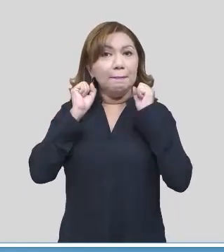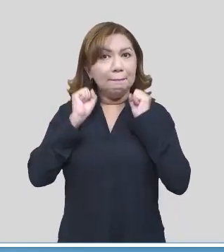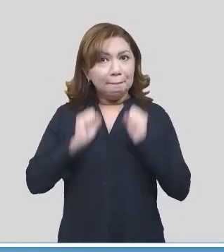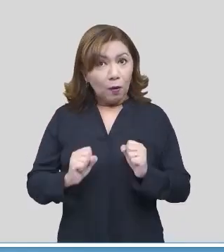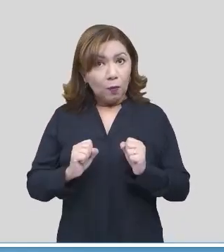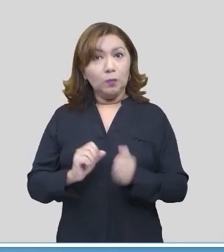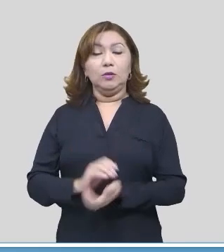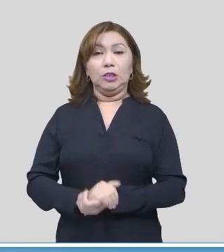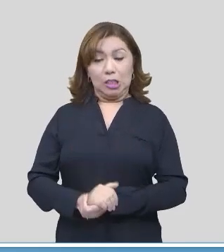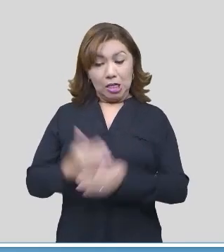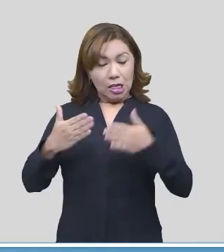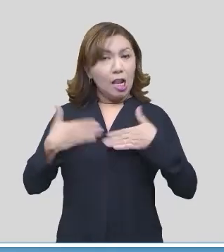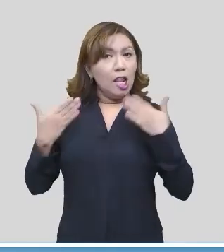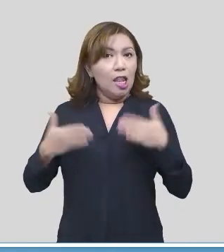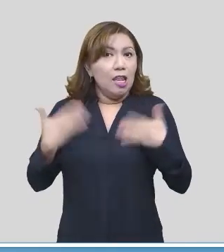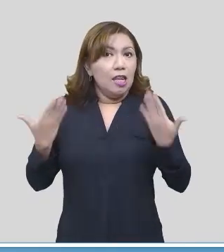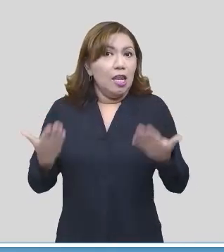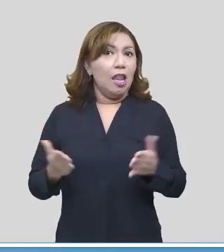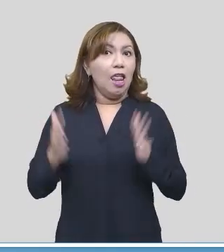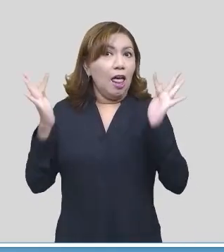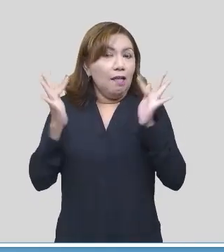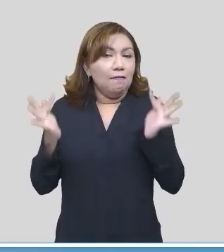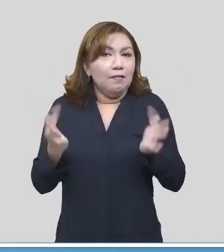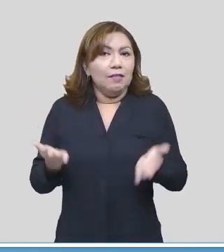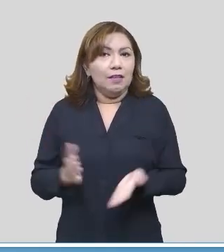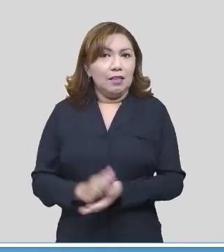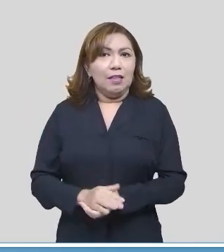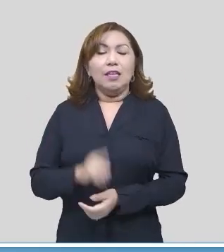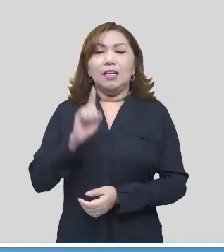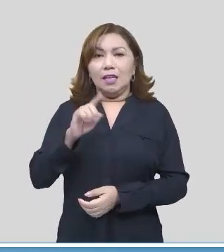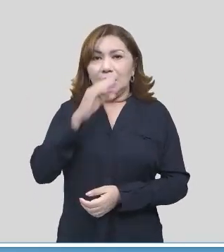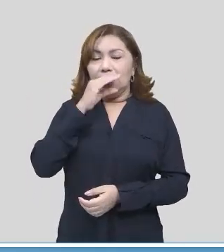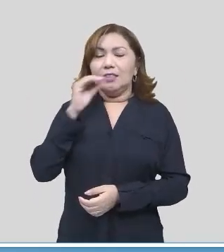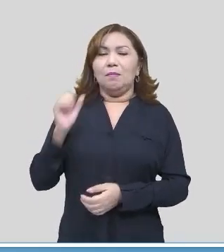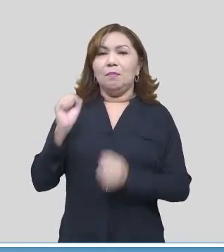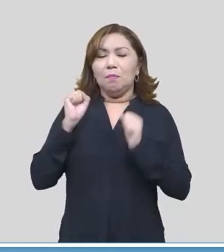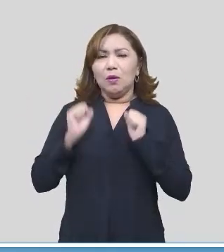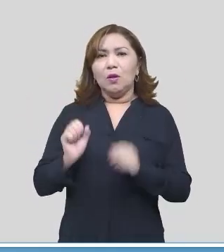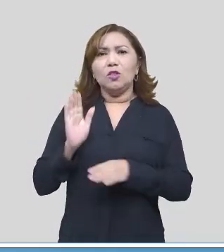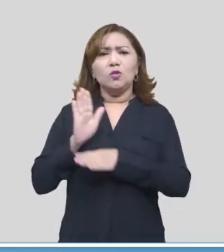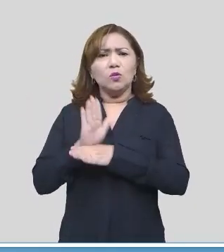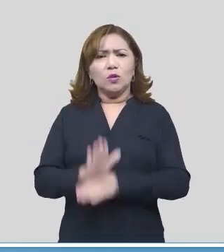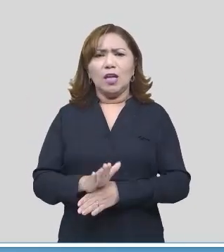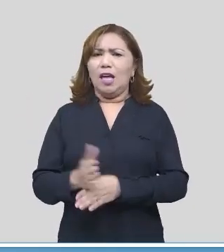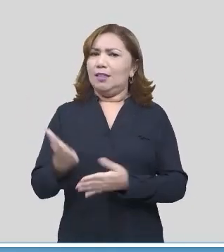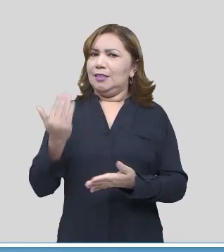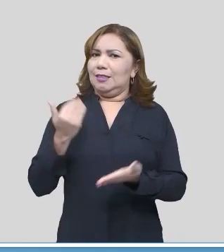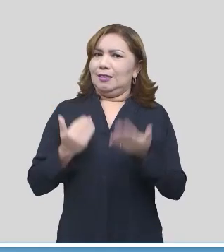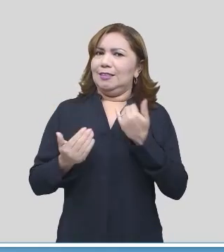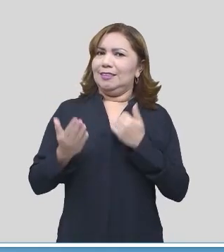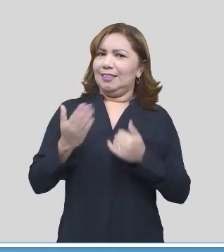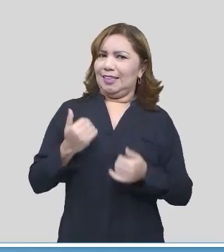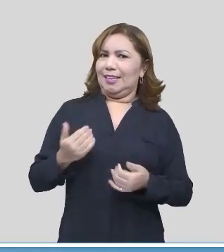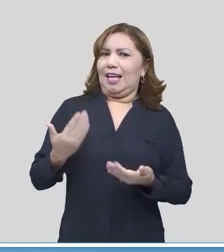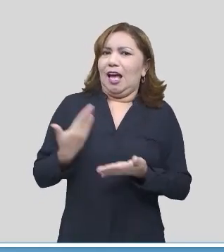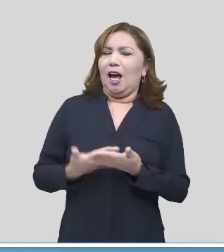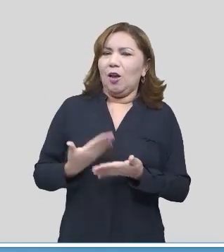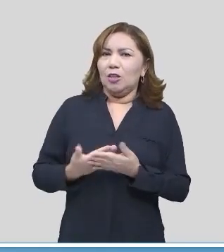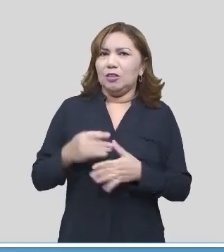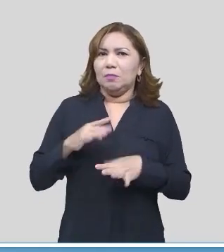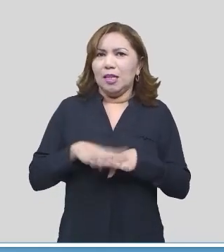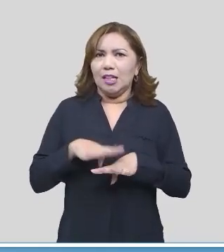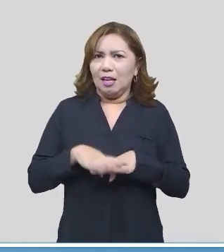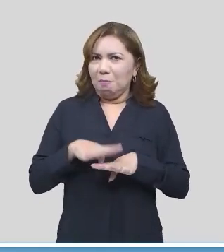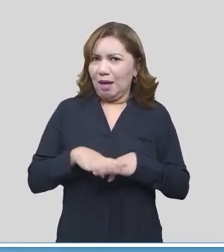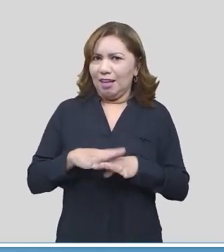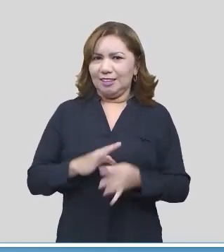ser divertida. E você, criança, ajuda a fazer toda essa diversão durante a nossa aula de matemática.